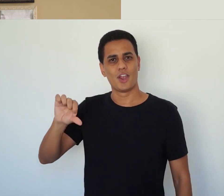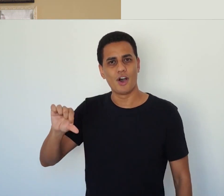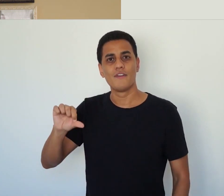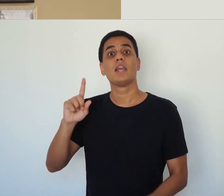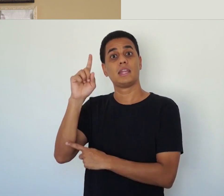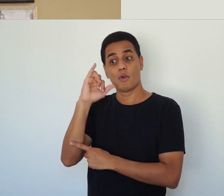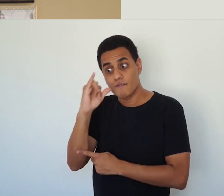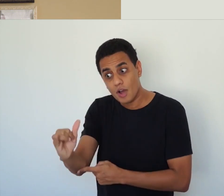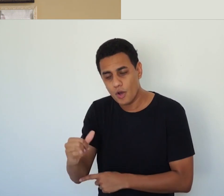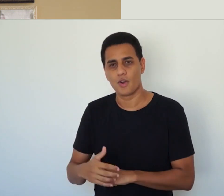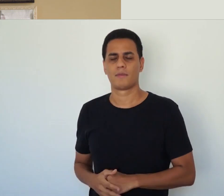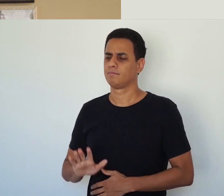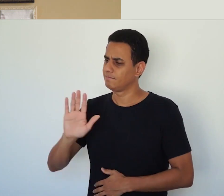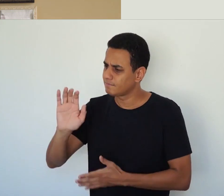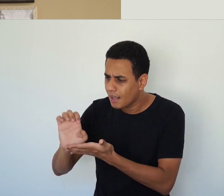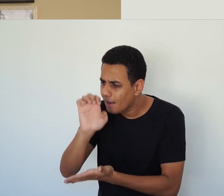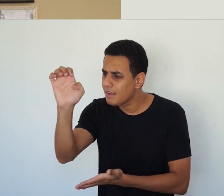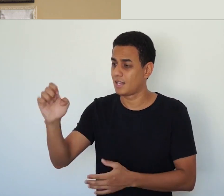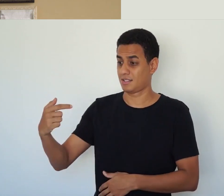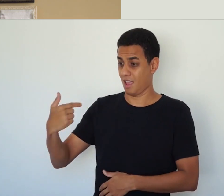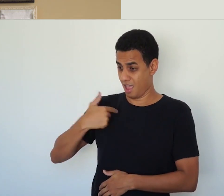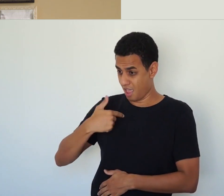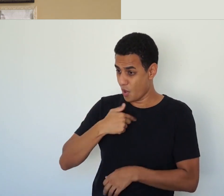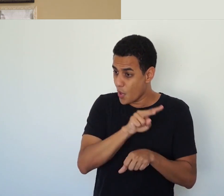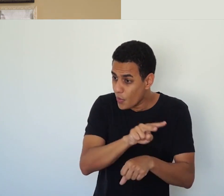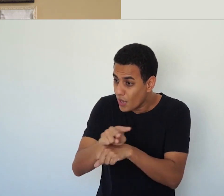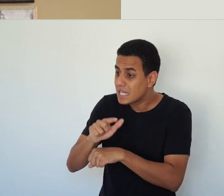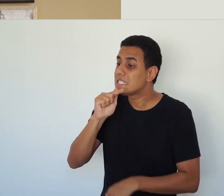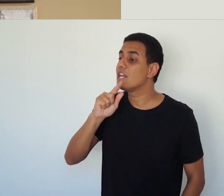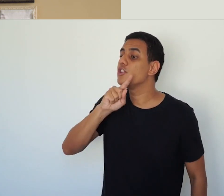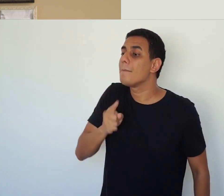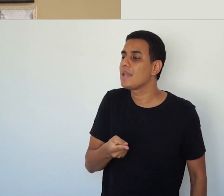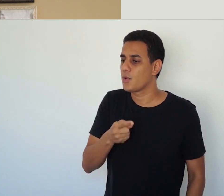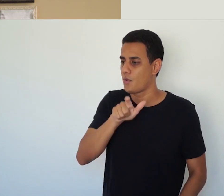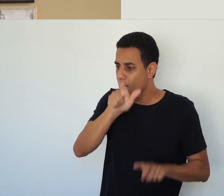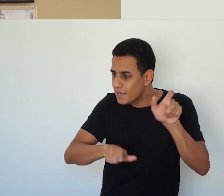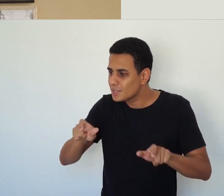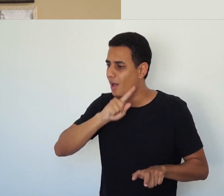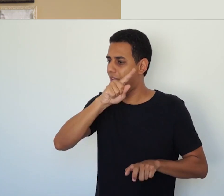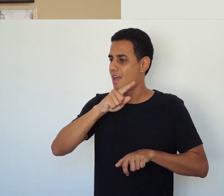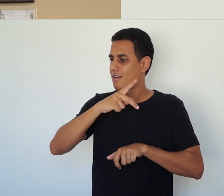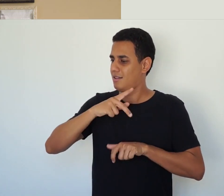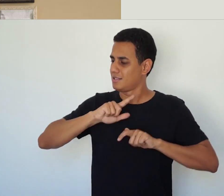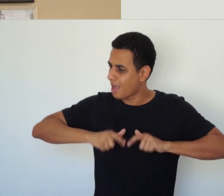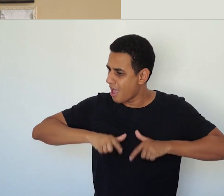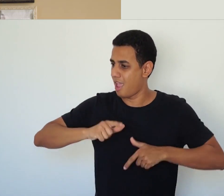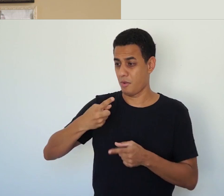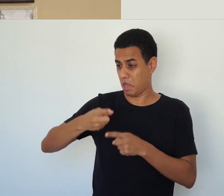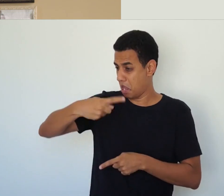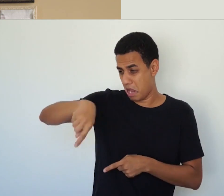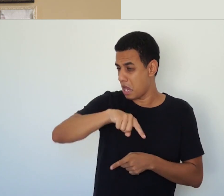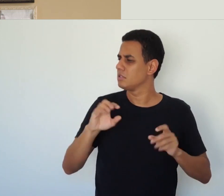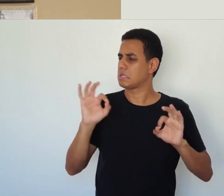do capítulo 19, Deus fala com ele, diz assim: no entanto, Elias, eu fiz sobrar 7.000 em Israel, todos